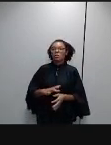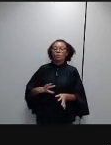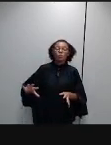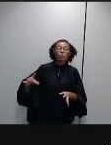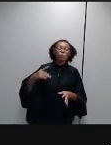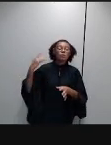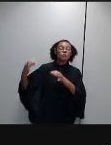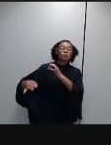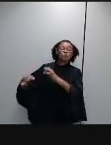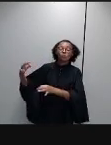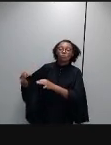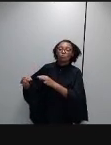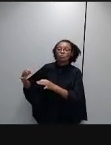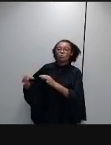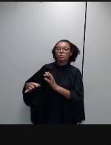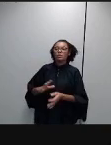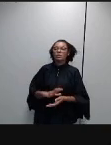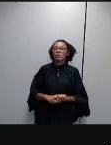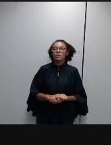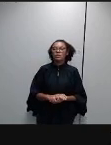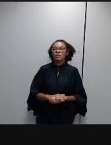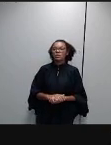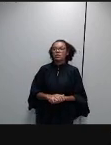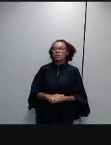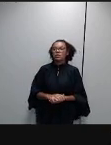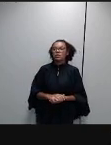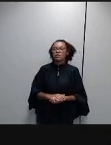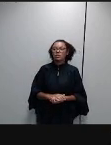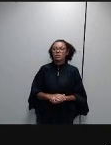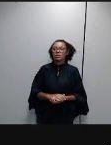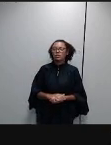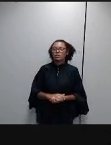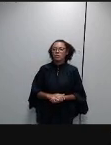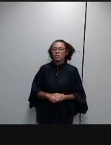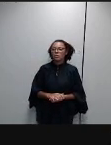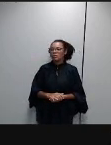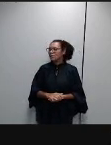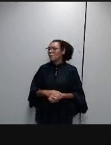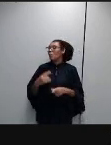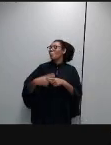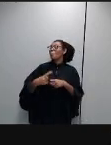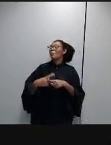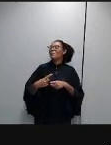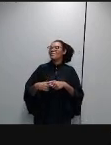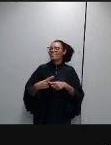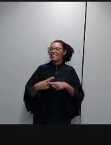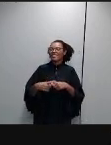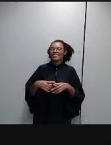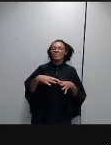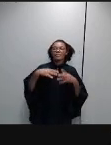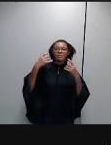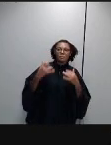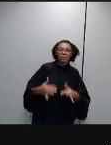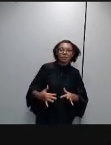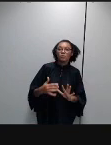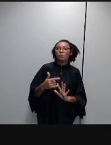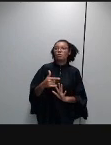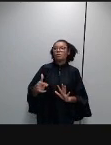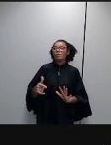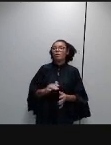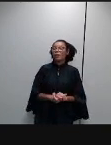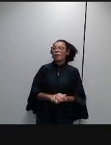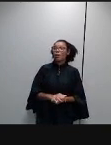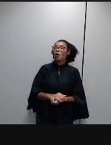dizer inexiste óbice e dos jogos por que Desistiu porque eu tô dizendo que não existe ovos sempre